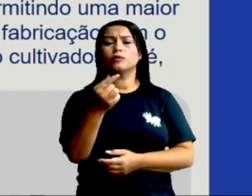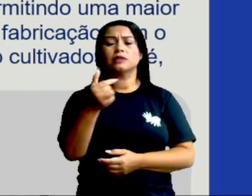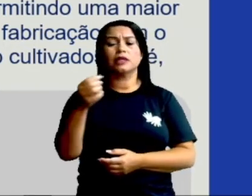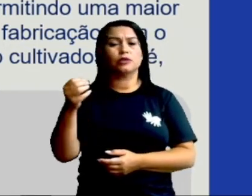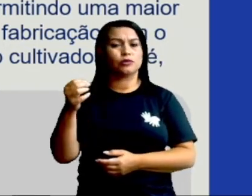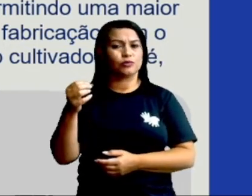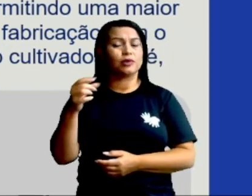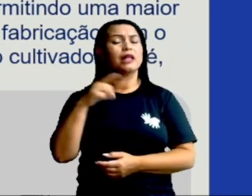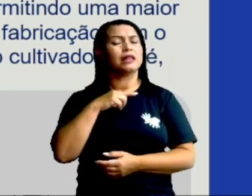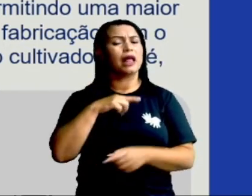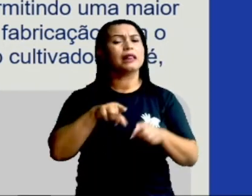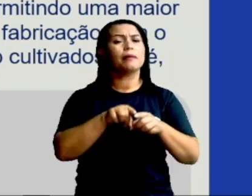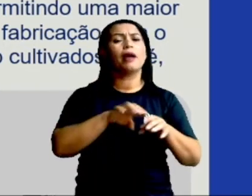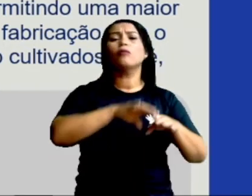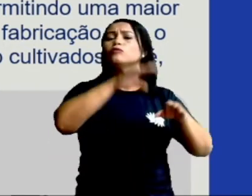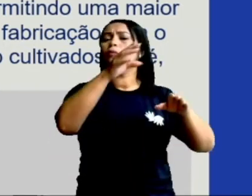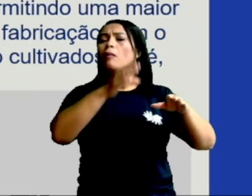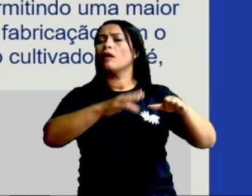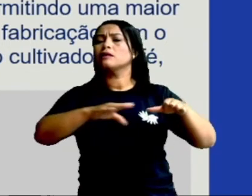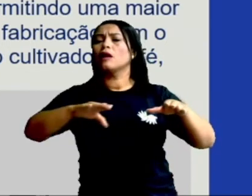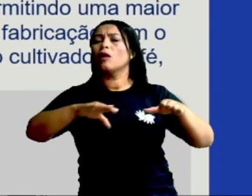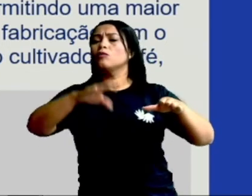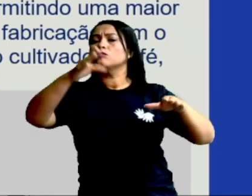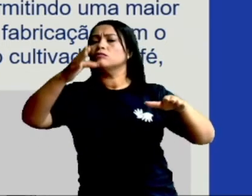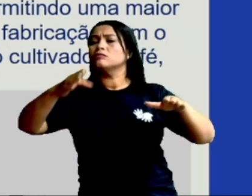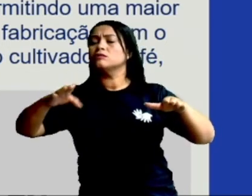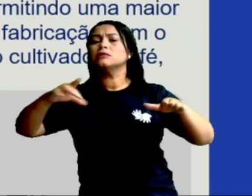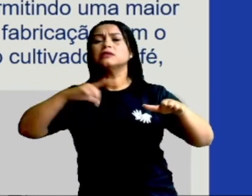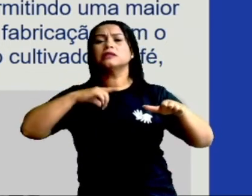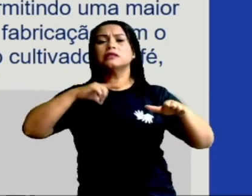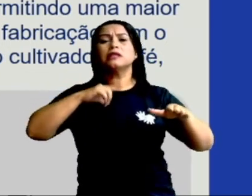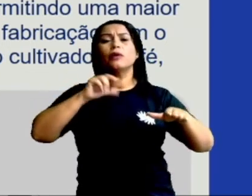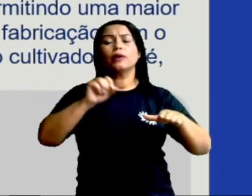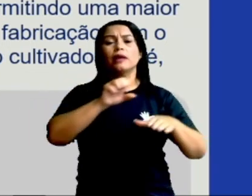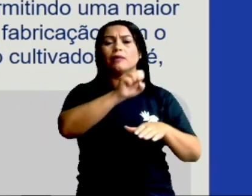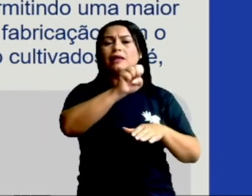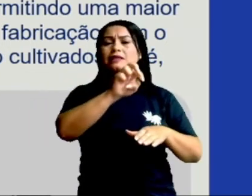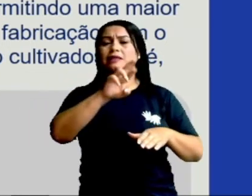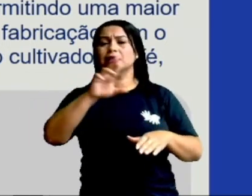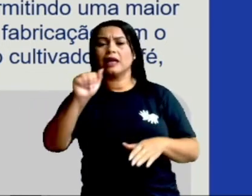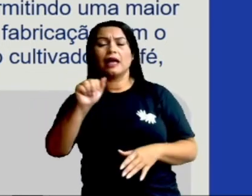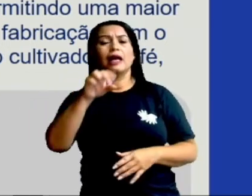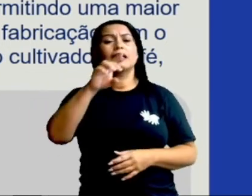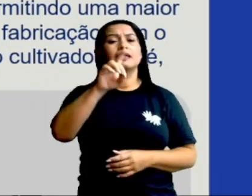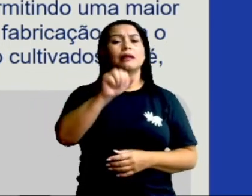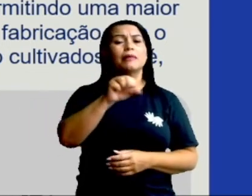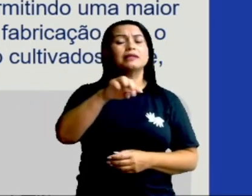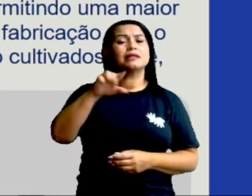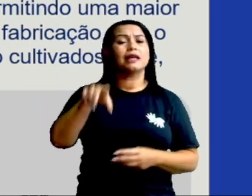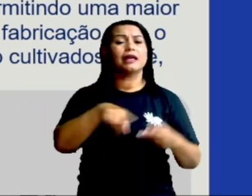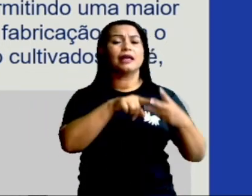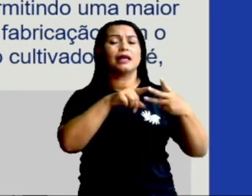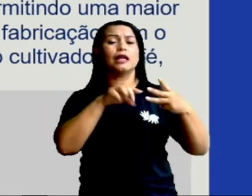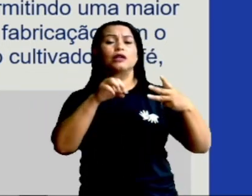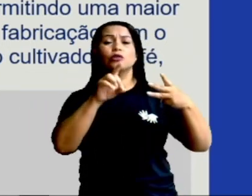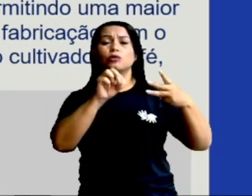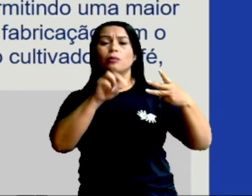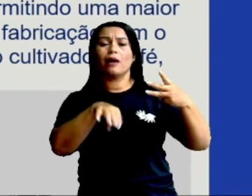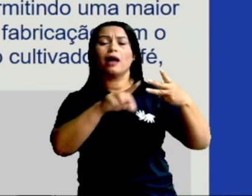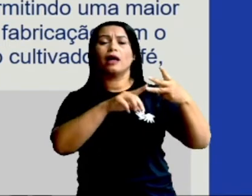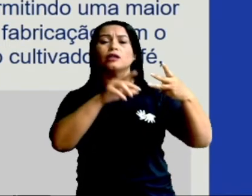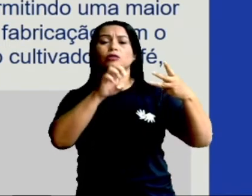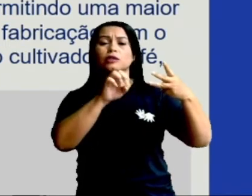possui uma predominância de planaltos com destaque para as Serras da Mantiqueira Serra do Mar do